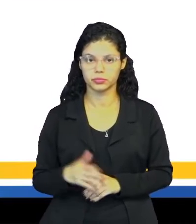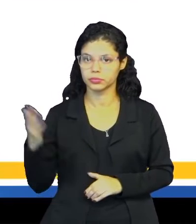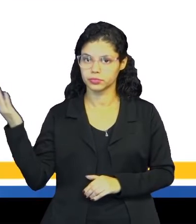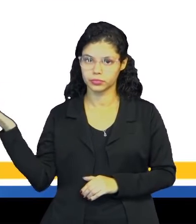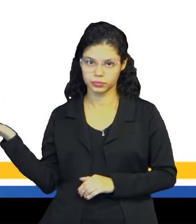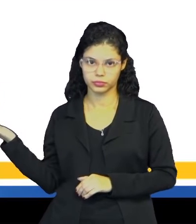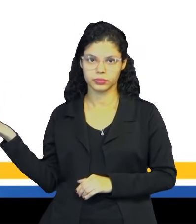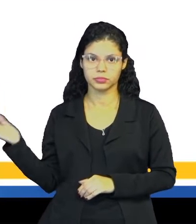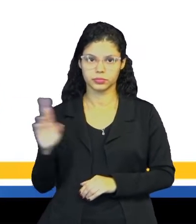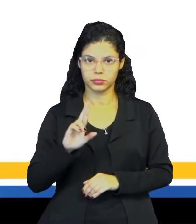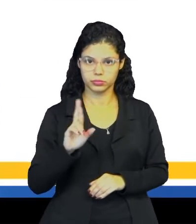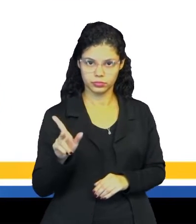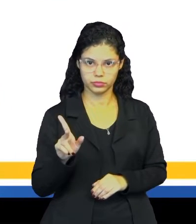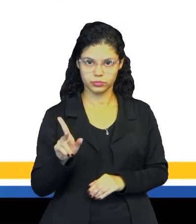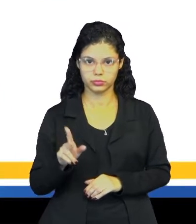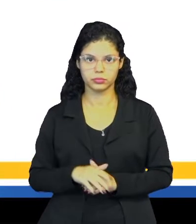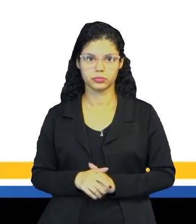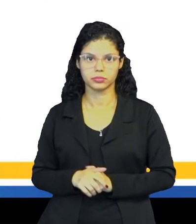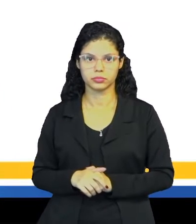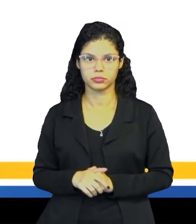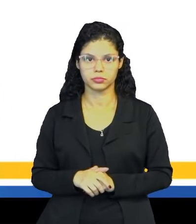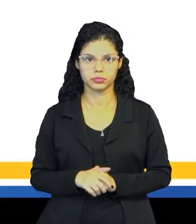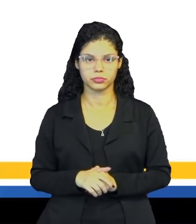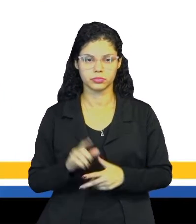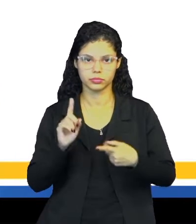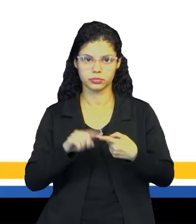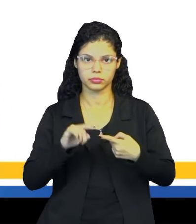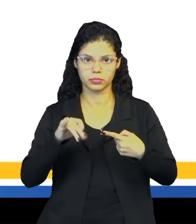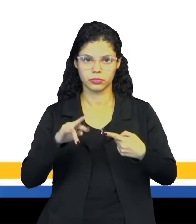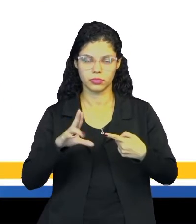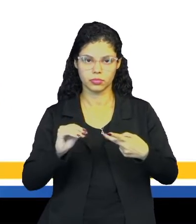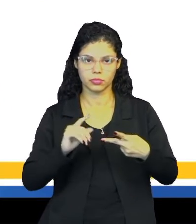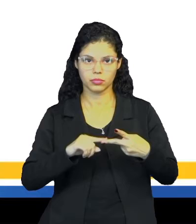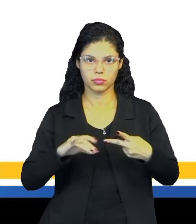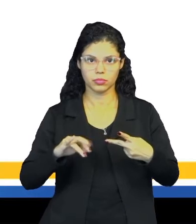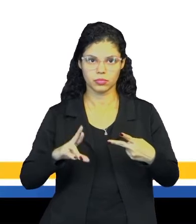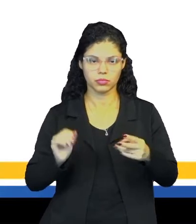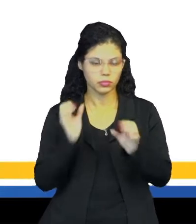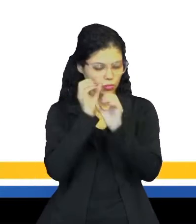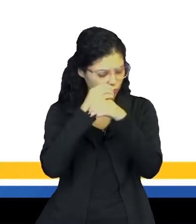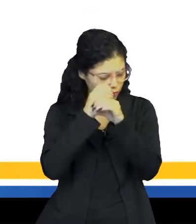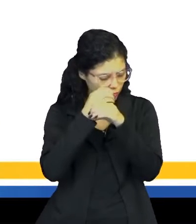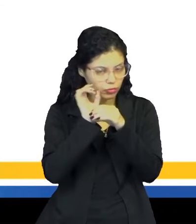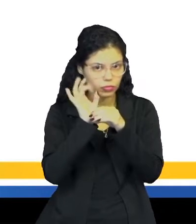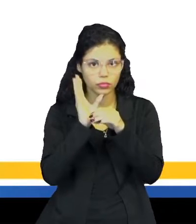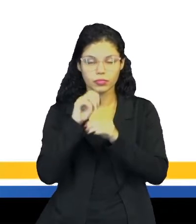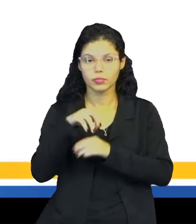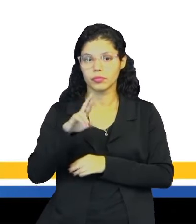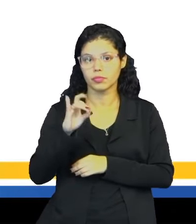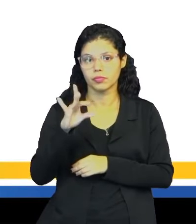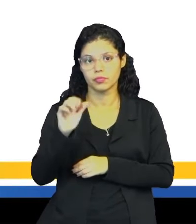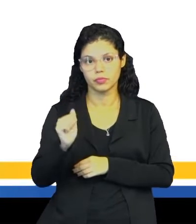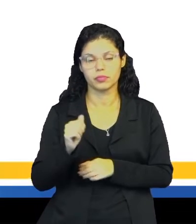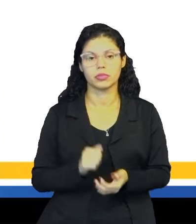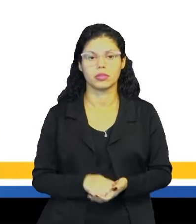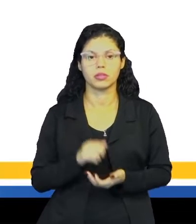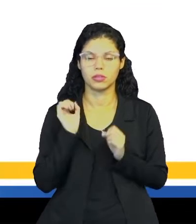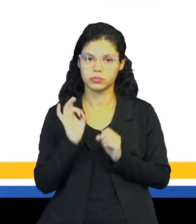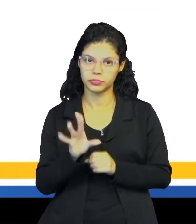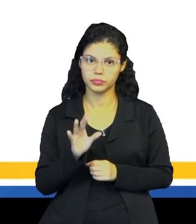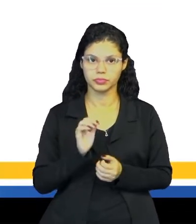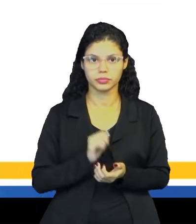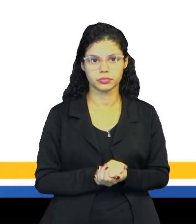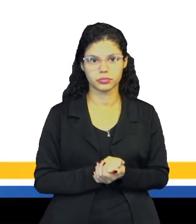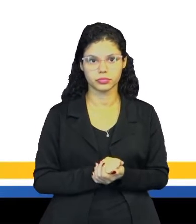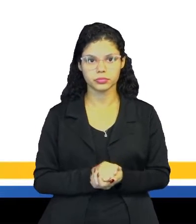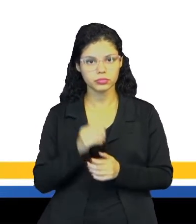Então, nós temos aí a diferença de microalgas e macroalgas. Né? Microalgas são algas microscópicas. E as macroalgas, elas são